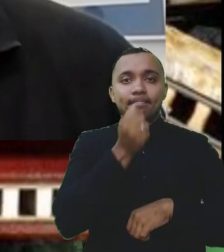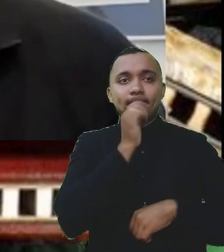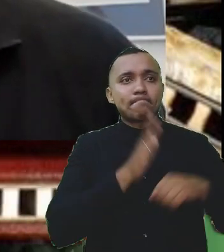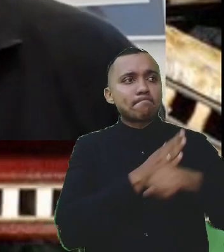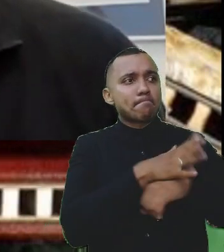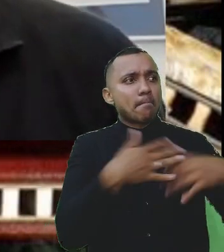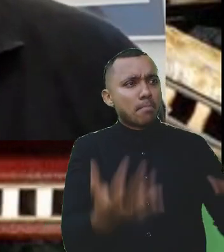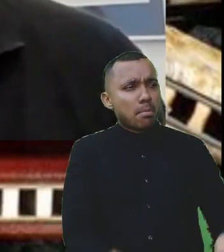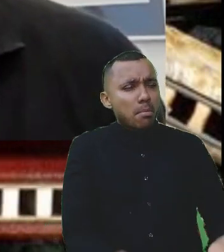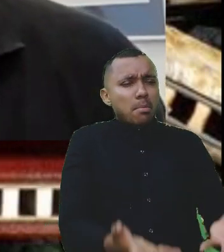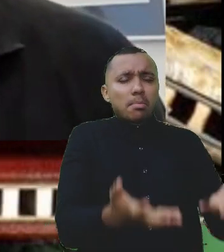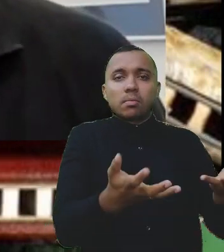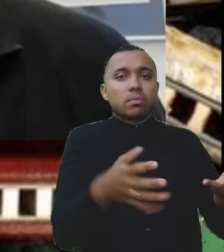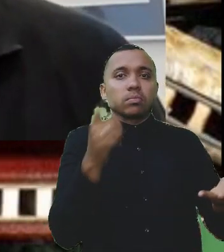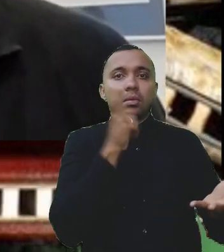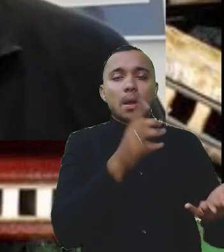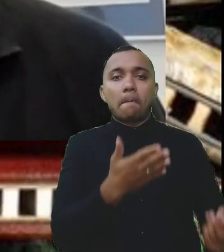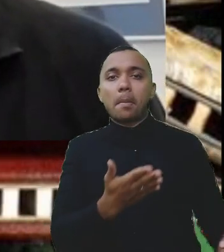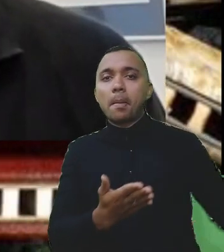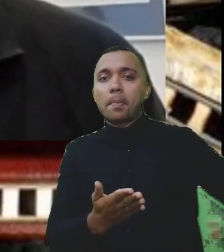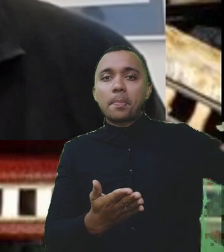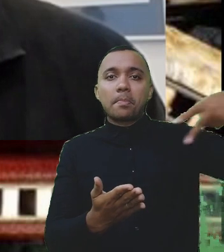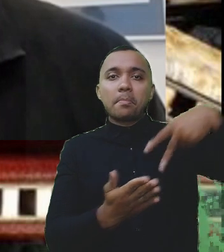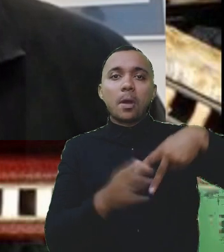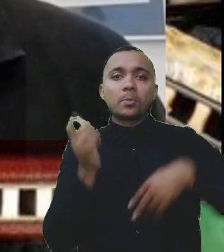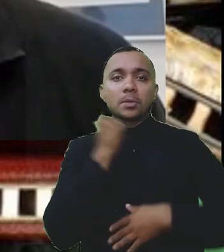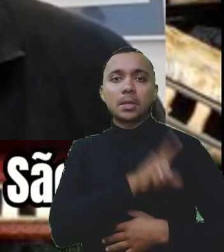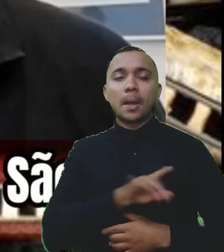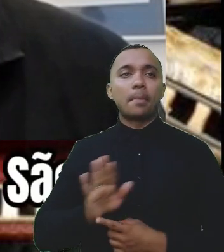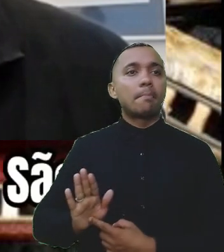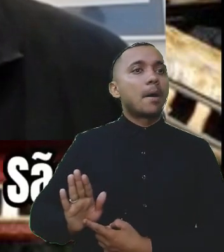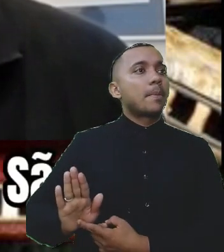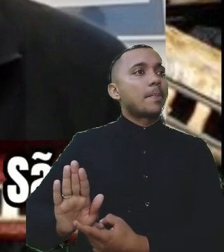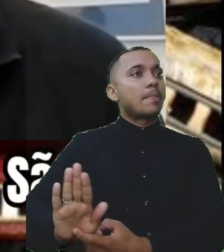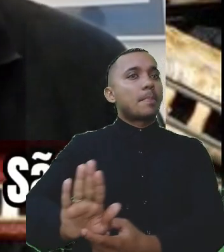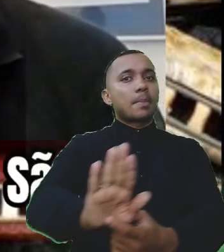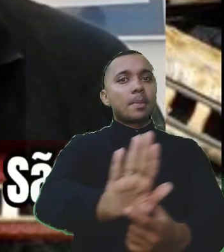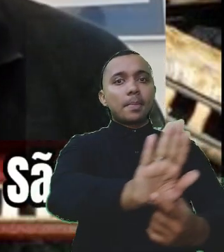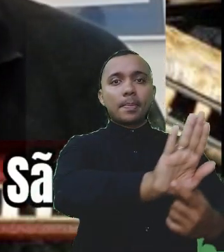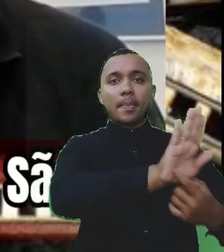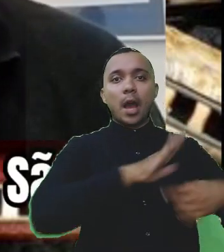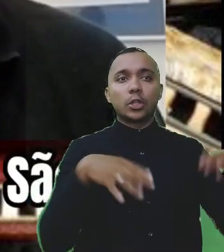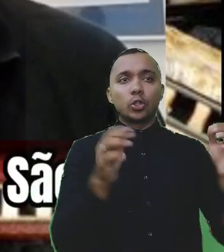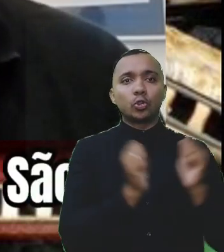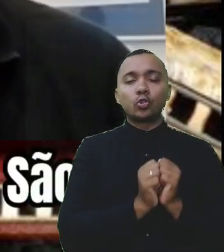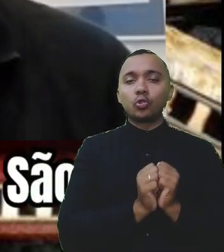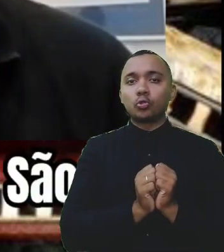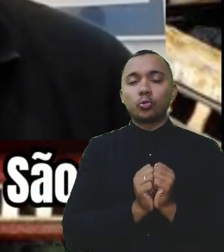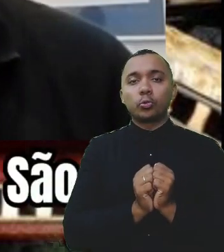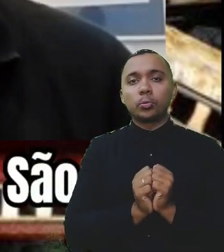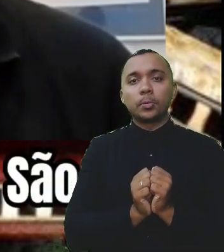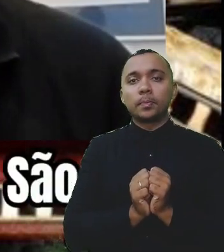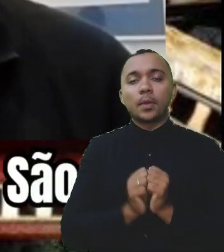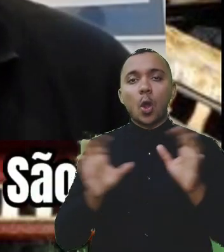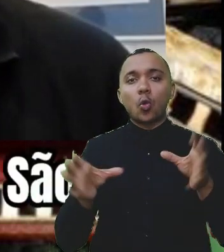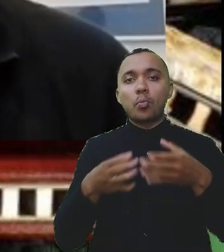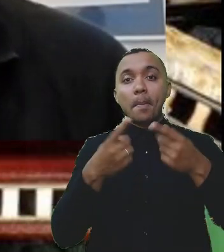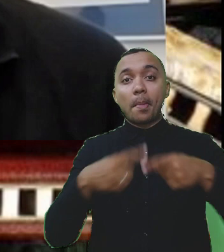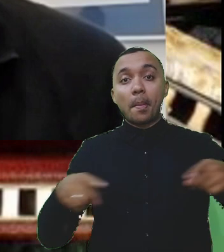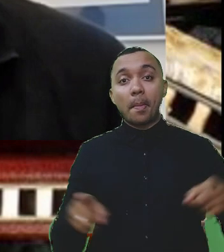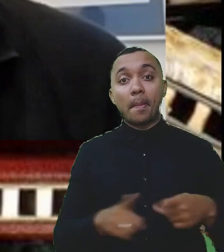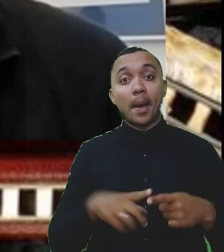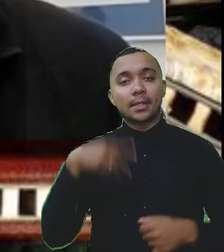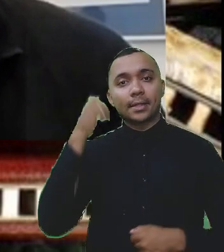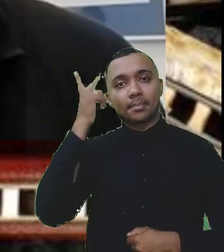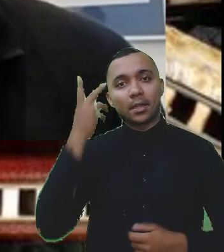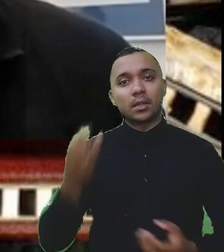circuitos entrar nesses palcos, se apresentar nesses palcos, acompanhando e acompanhado da Orquestra de São Paulo,